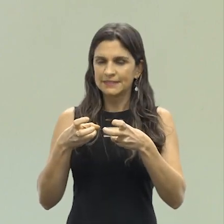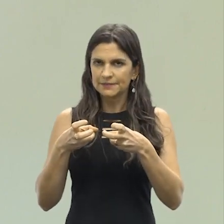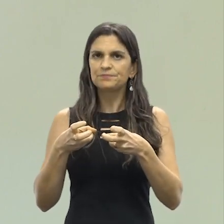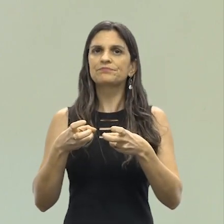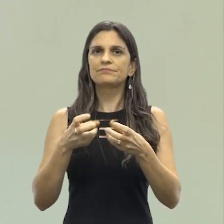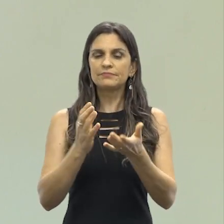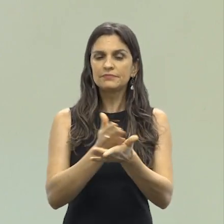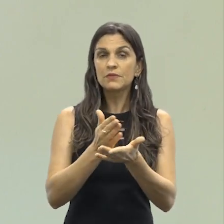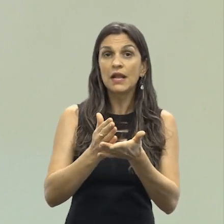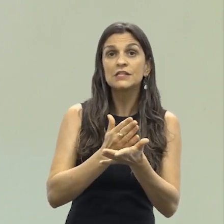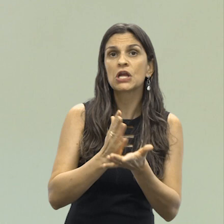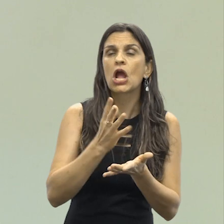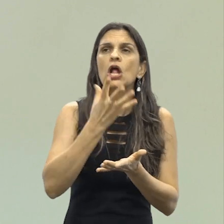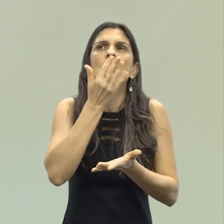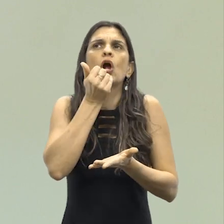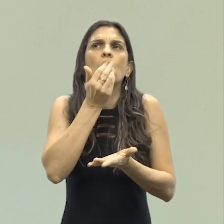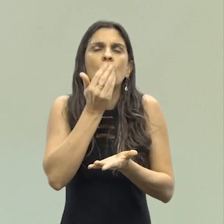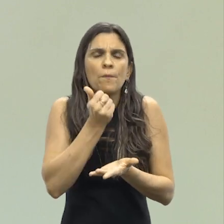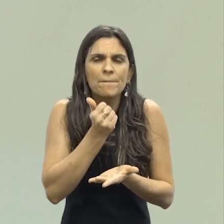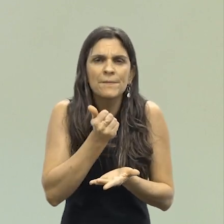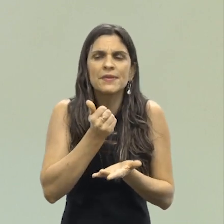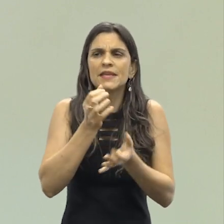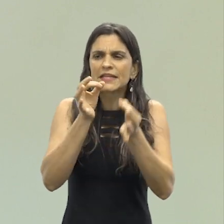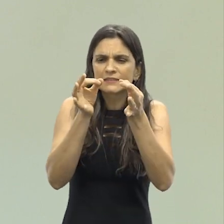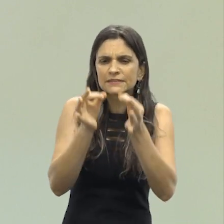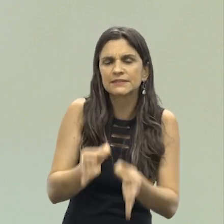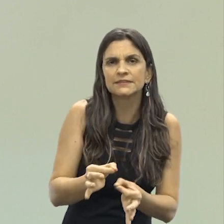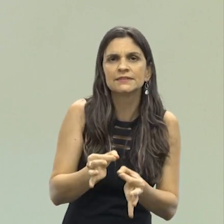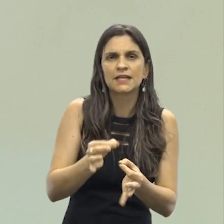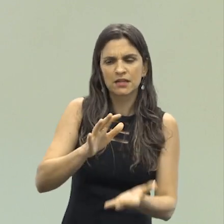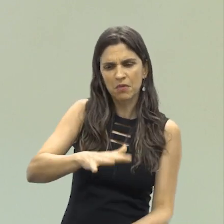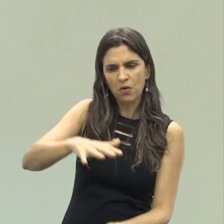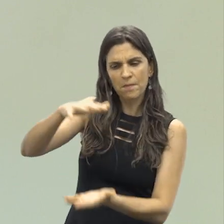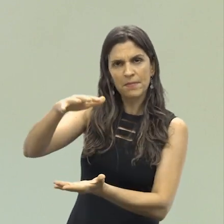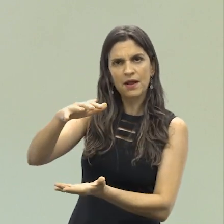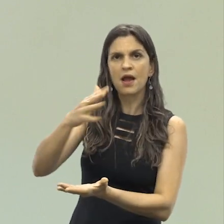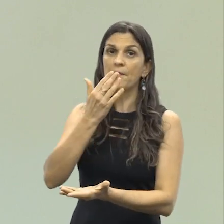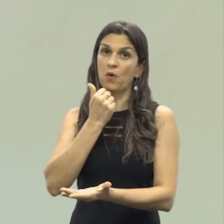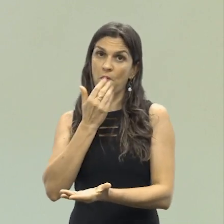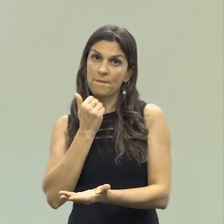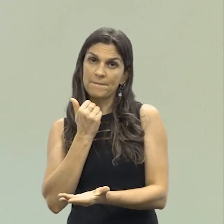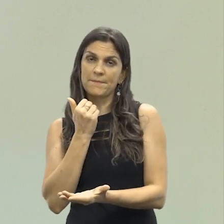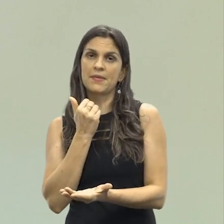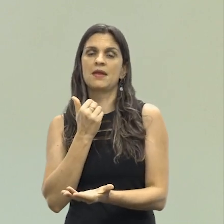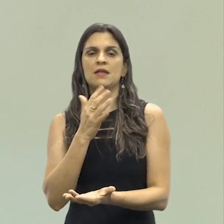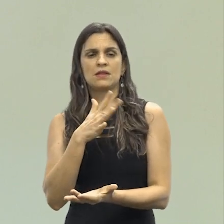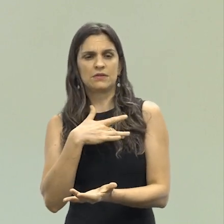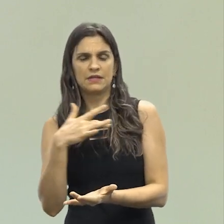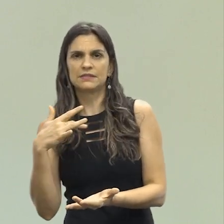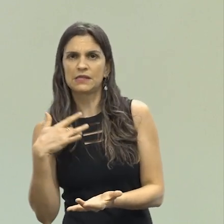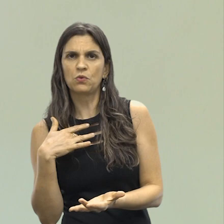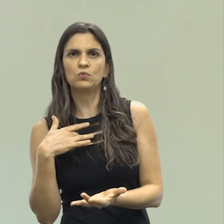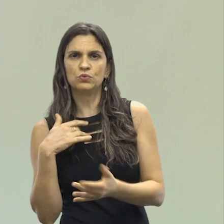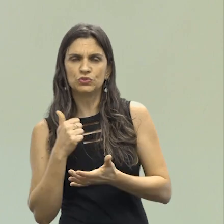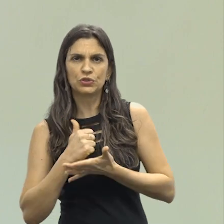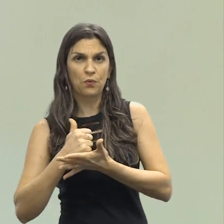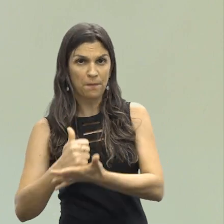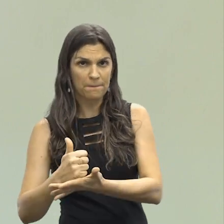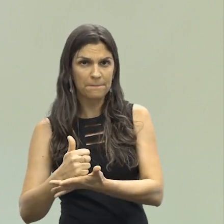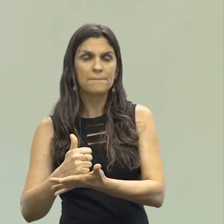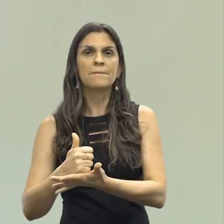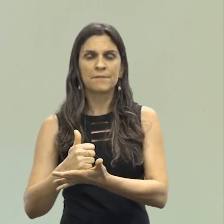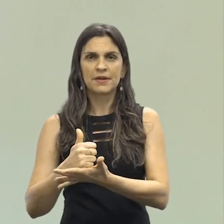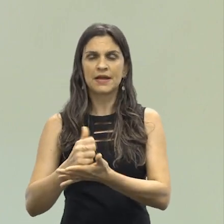da ração, um pouco mais de condição ali do ambiente para receber esse animal. Então é importante também ter esse acompanhamento pós-adoção,